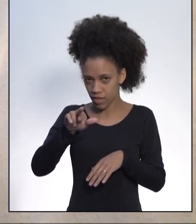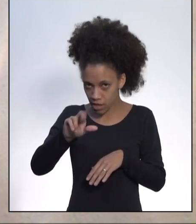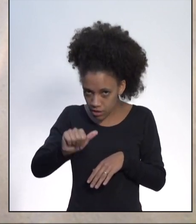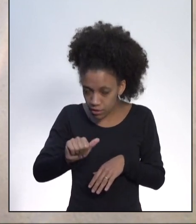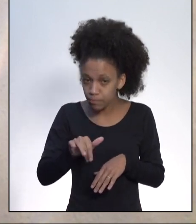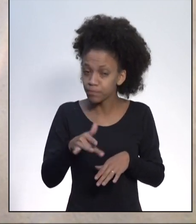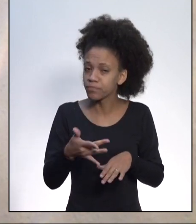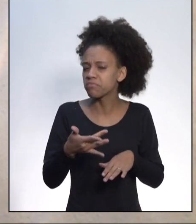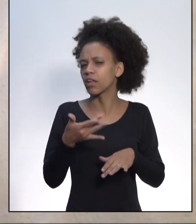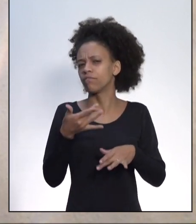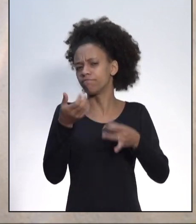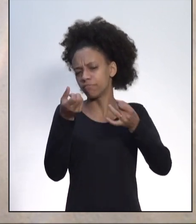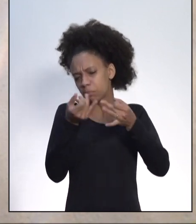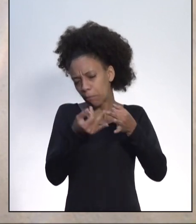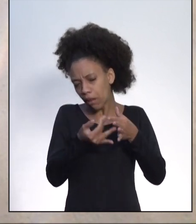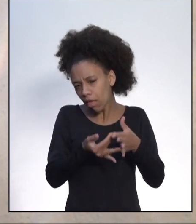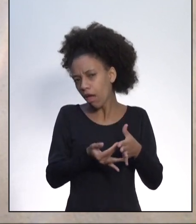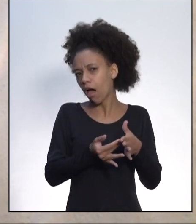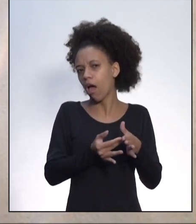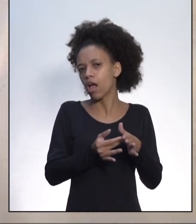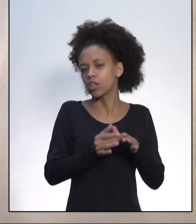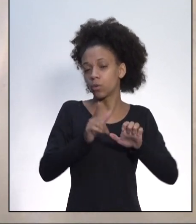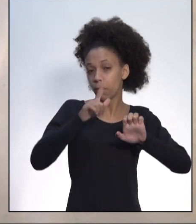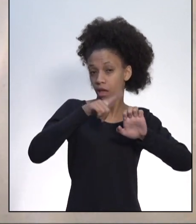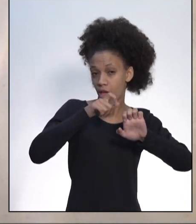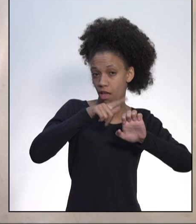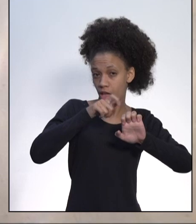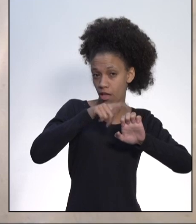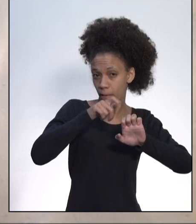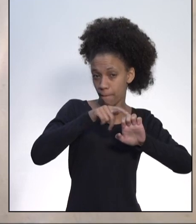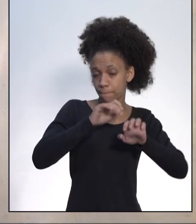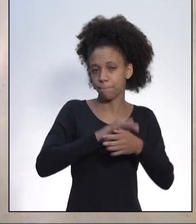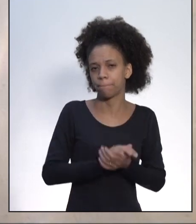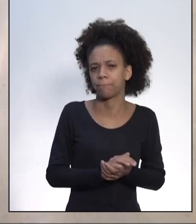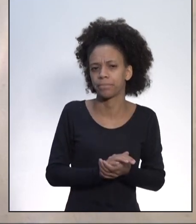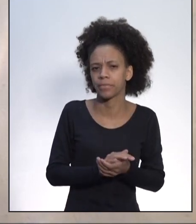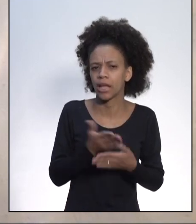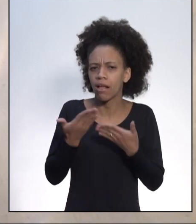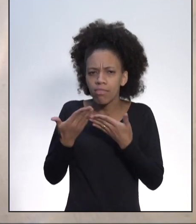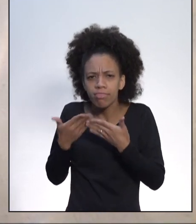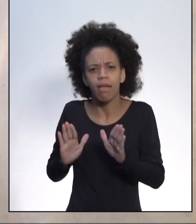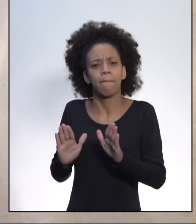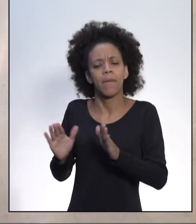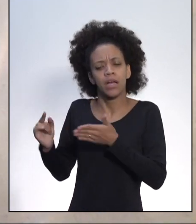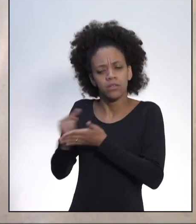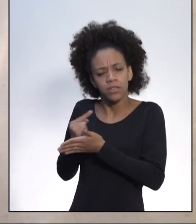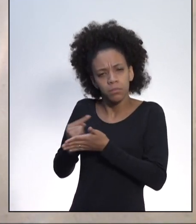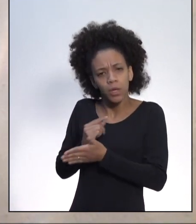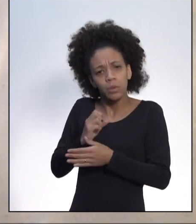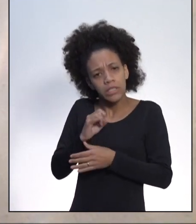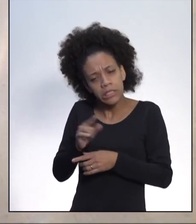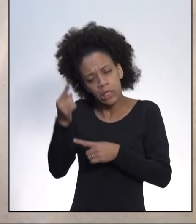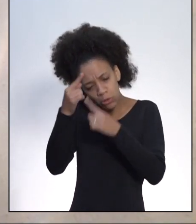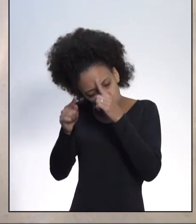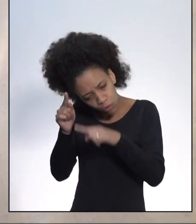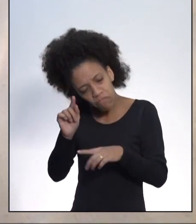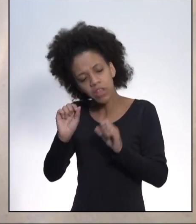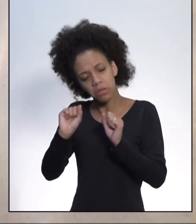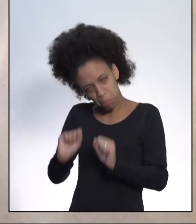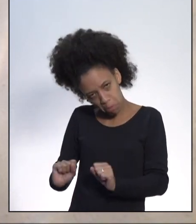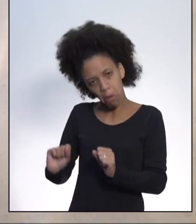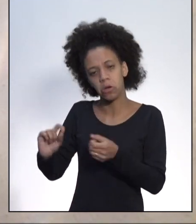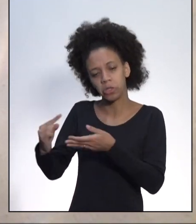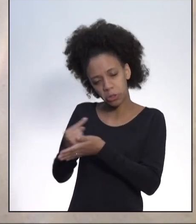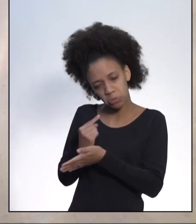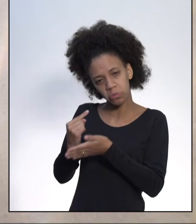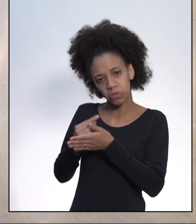vai falar um pouquinho para vocês sobre empreendedorismo. Está aberto a perguntas, se alguém tiver alguma pergunta, pode